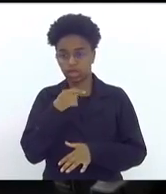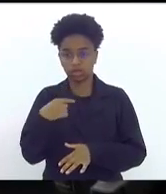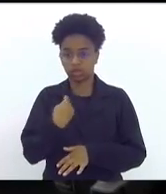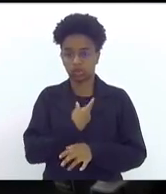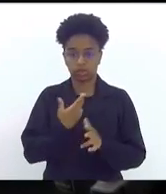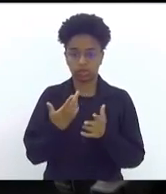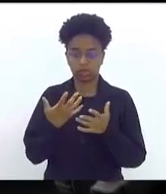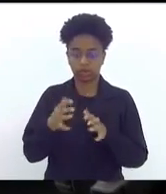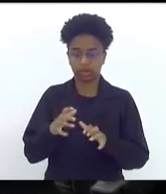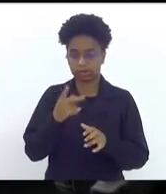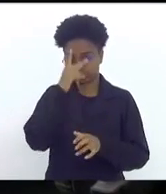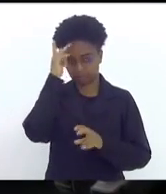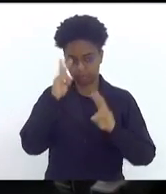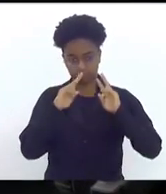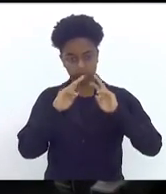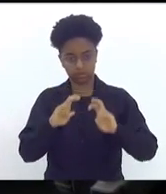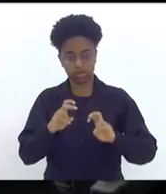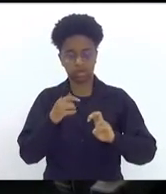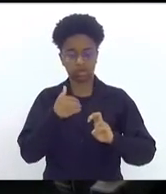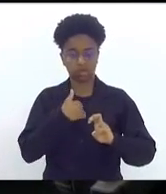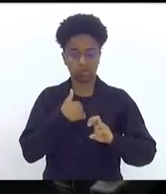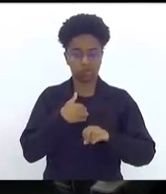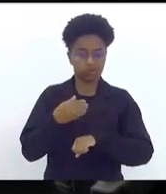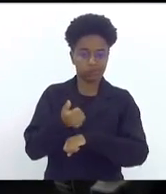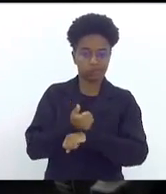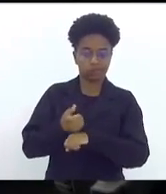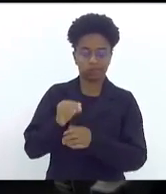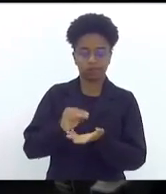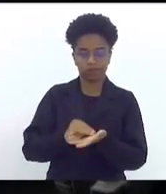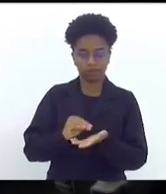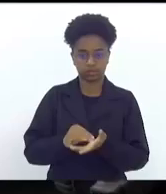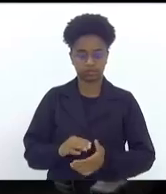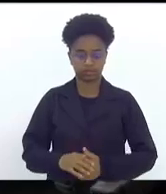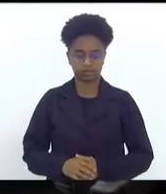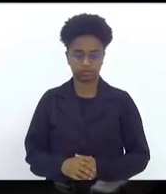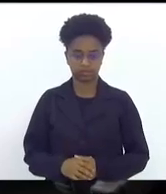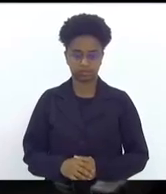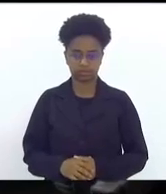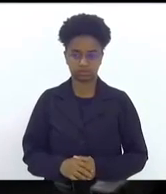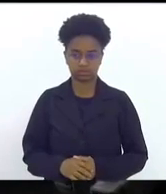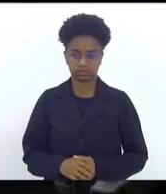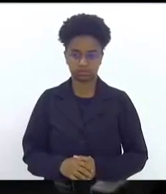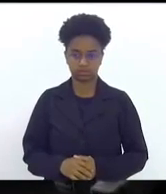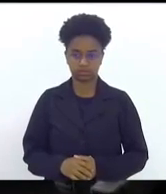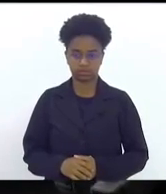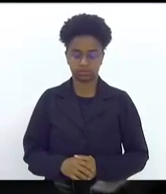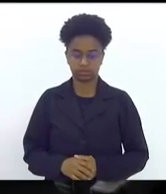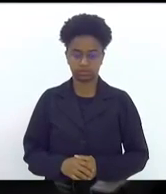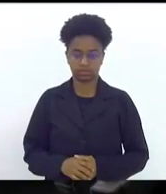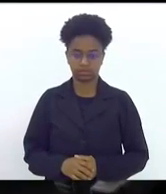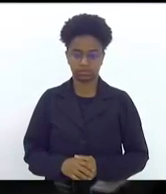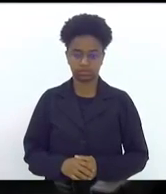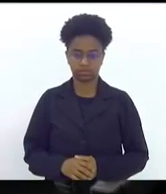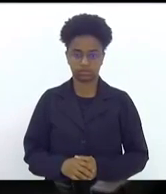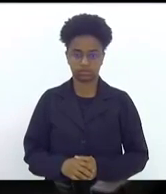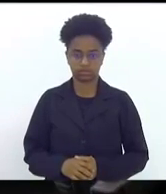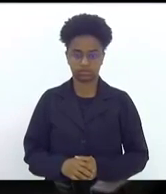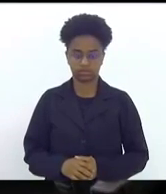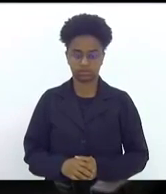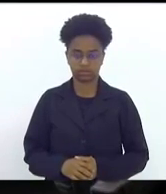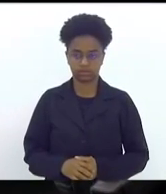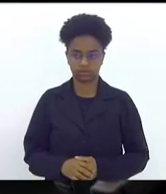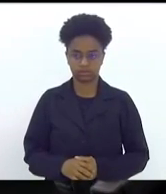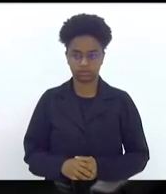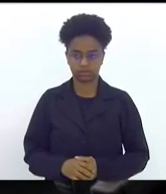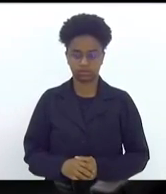em nosso trabalho. O participante 13 disse: isso, essa matéria do curso, deveria ser incorporado como um